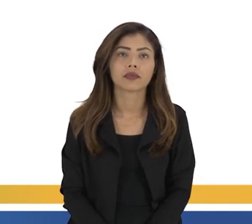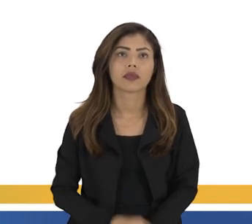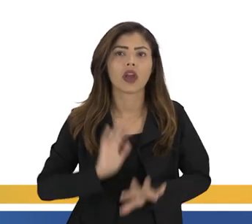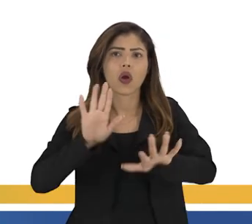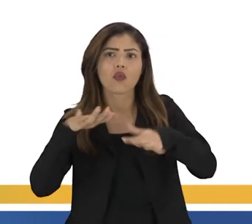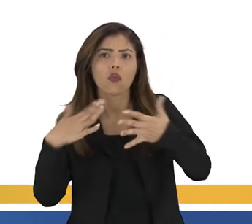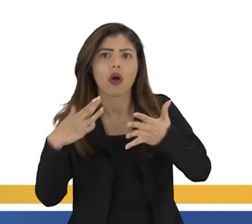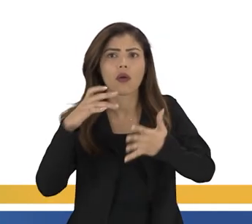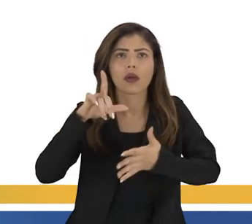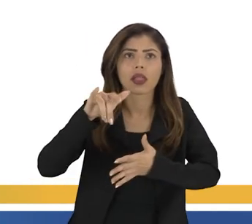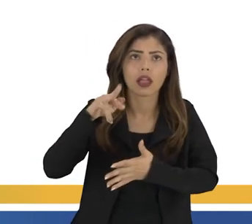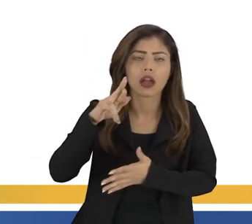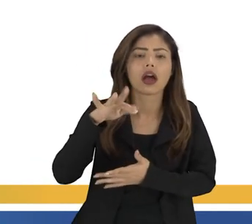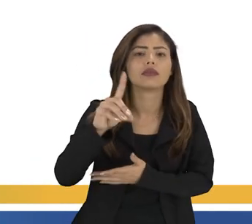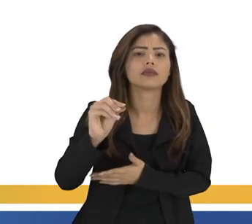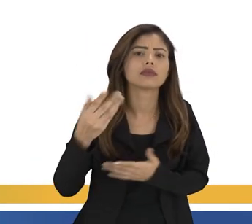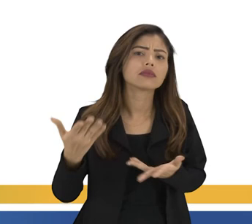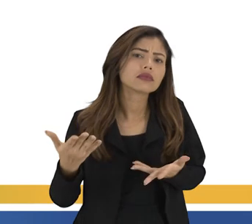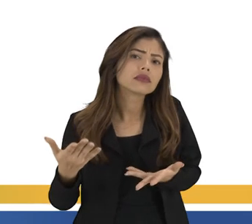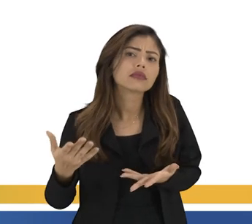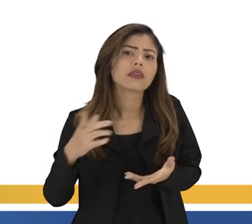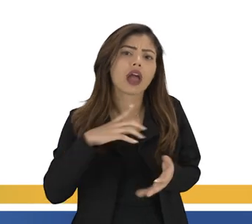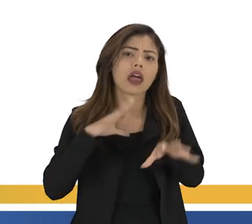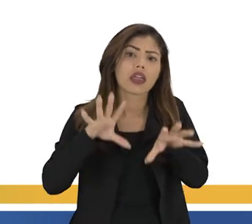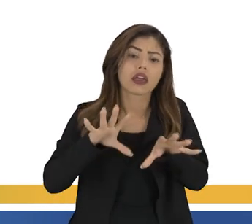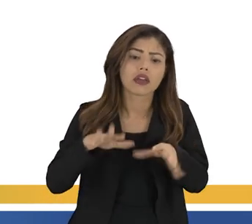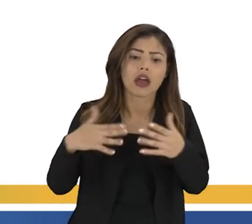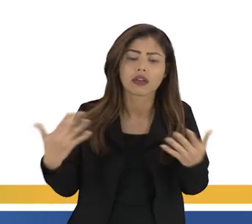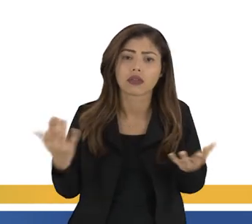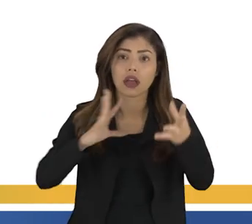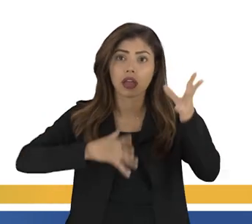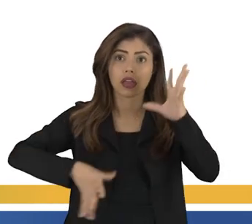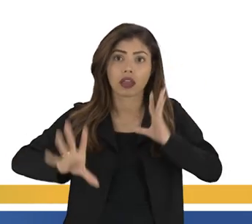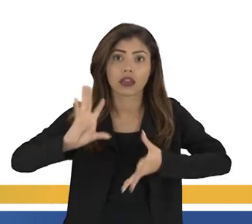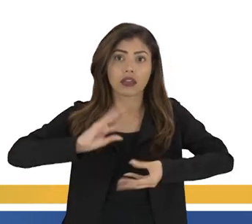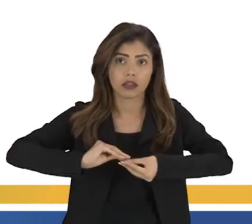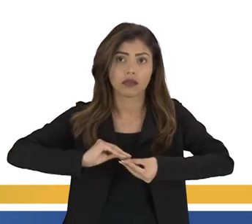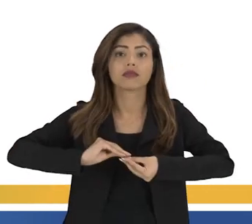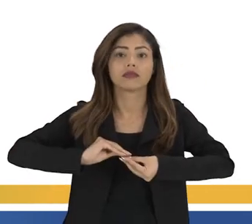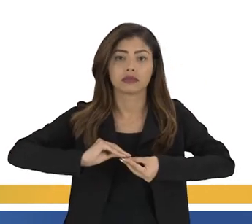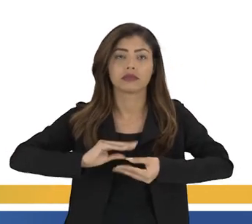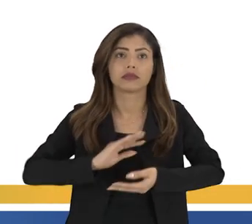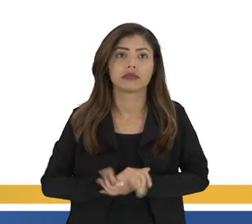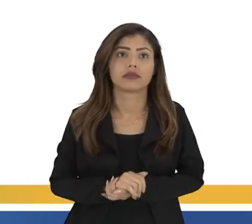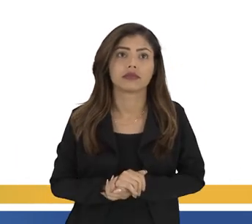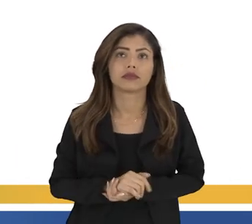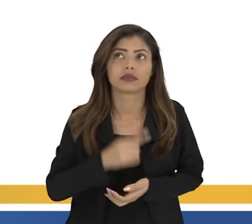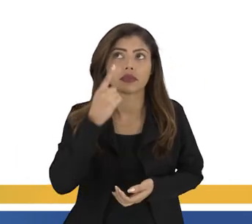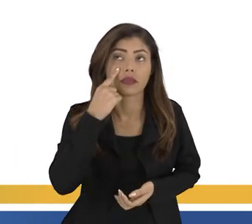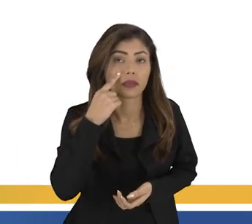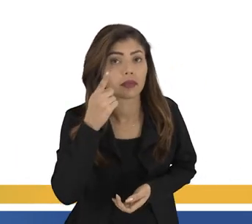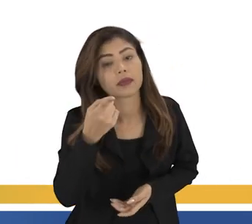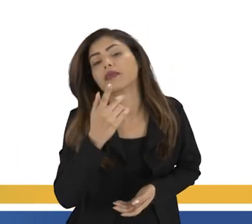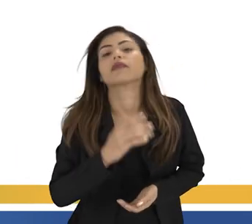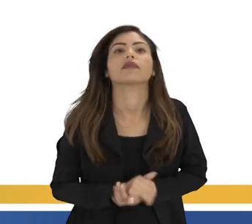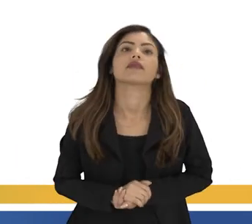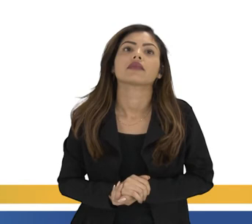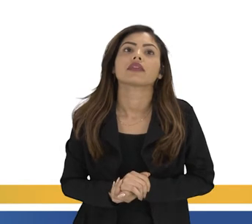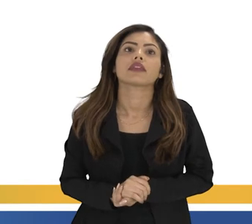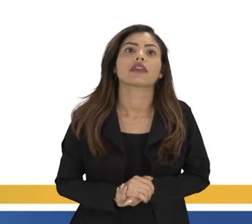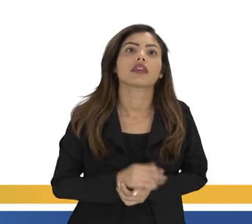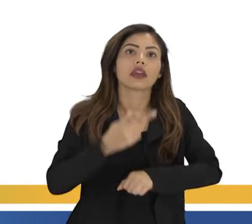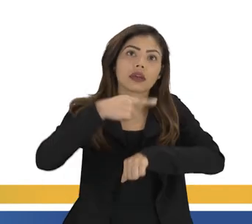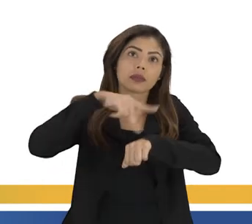qual foi o legado que nos deixaram então resumindo tudo isso né vejamos a imagem